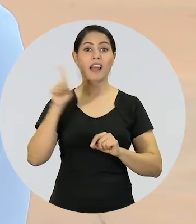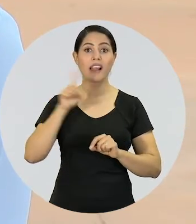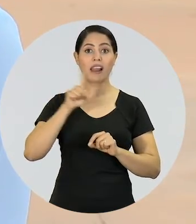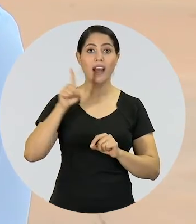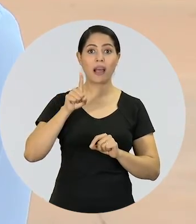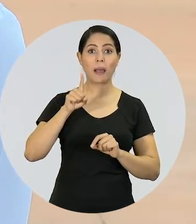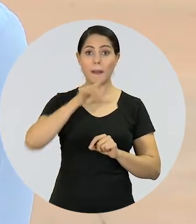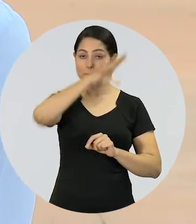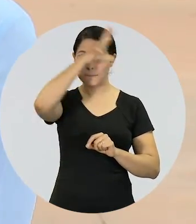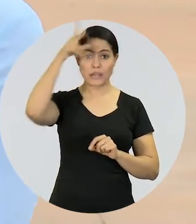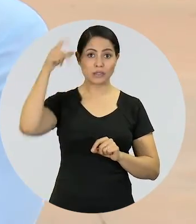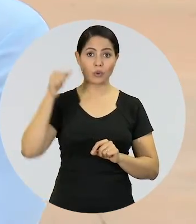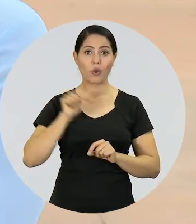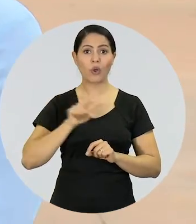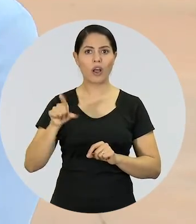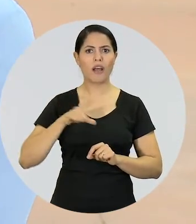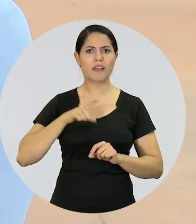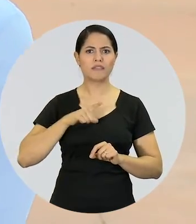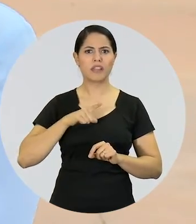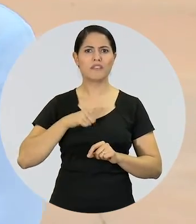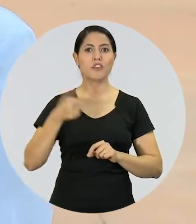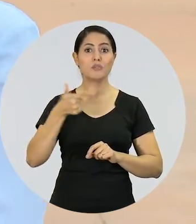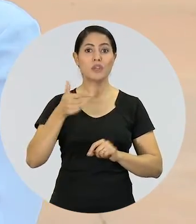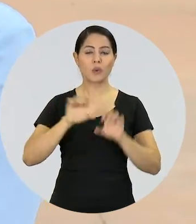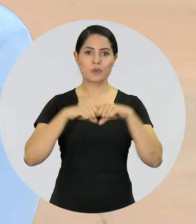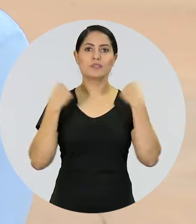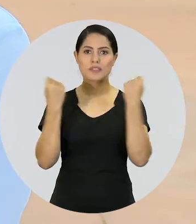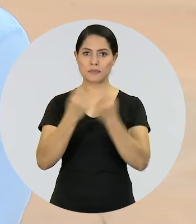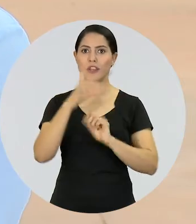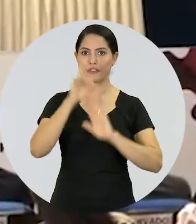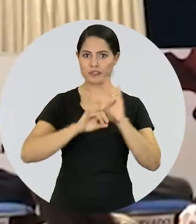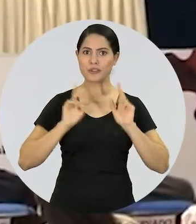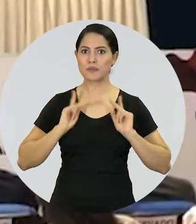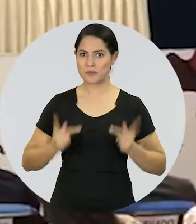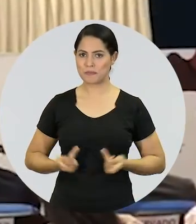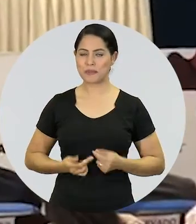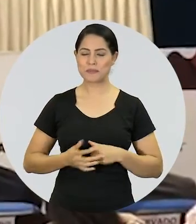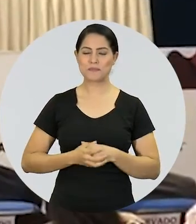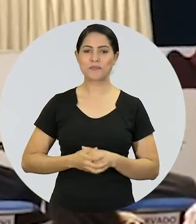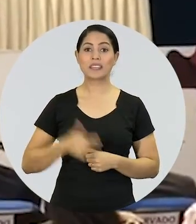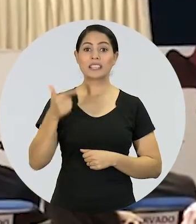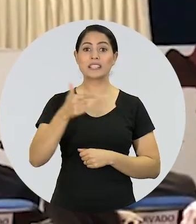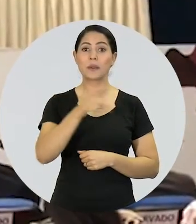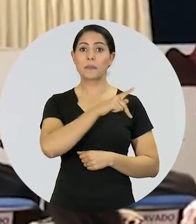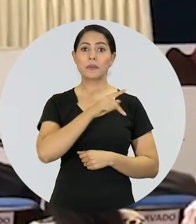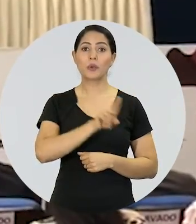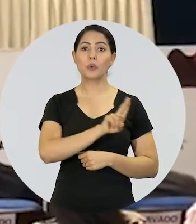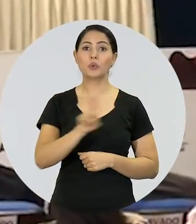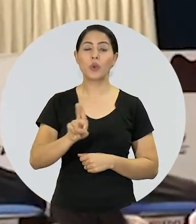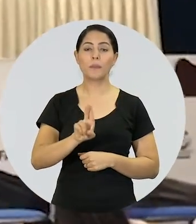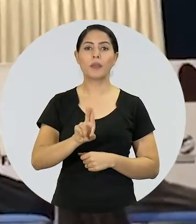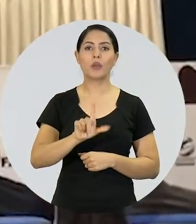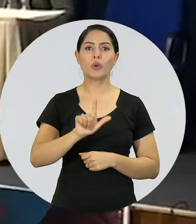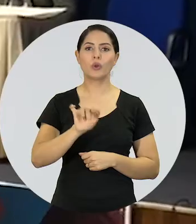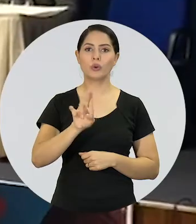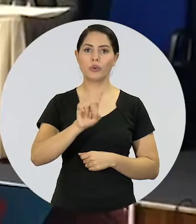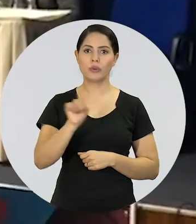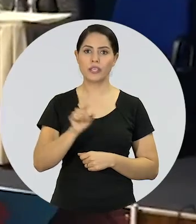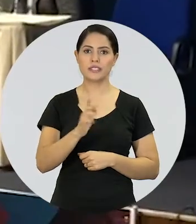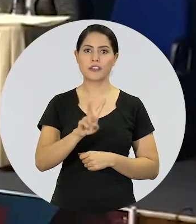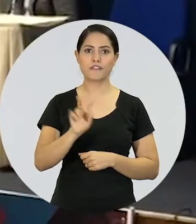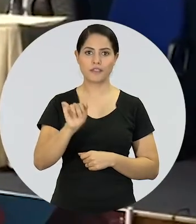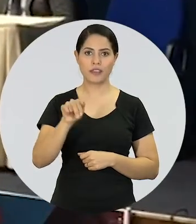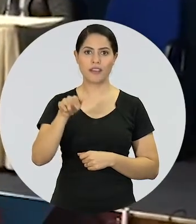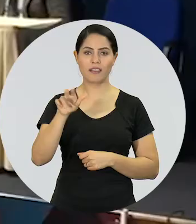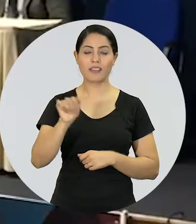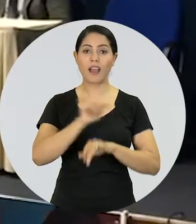o segundo seminário estadual de direitos humanos. Vamos conferir? O vice-presidente da OAB, Luiz Viana, abriu